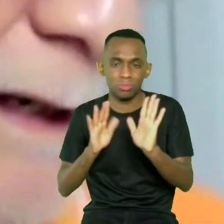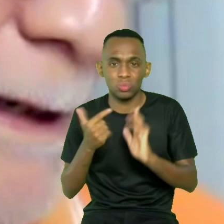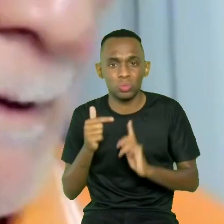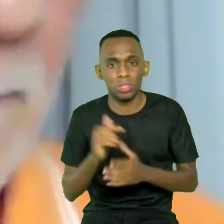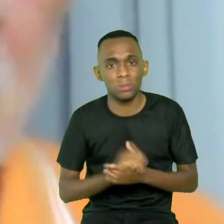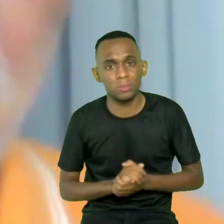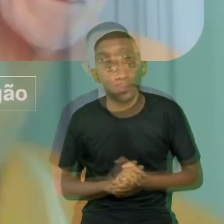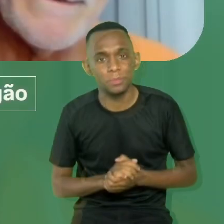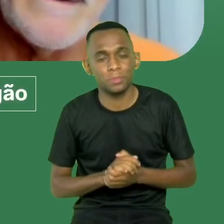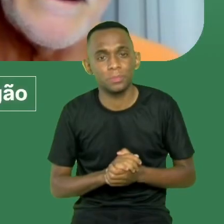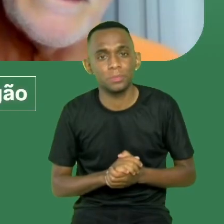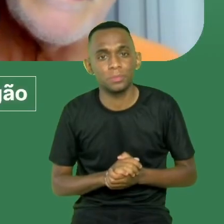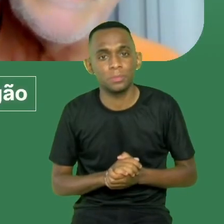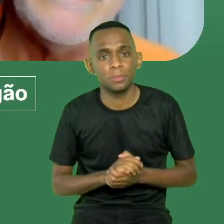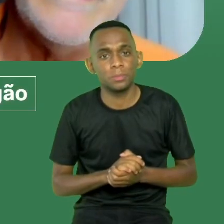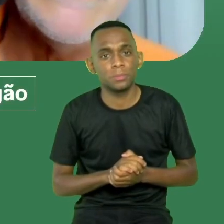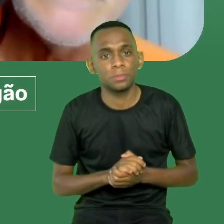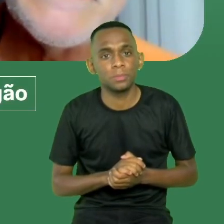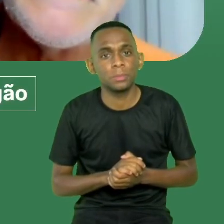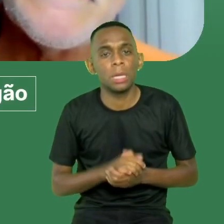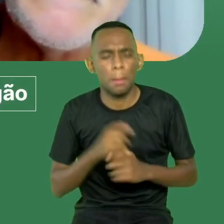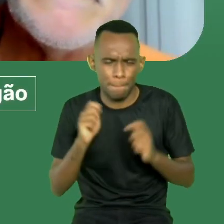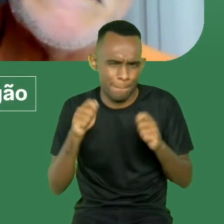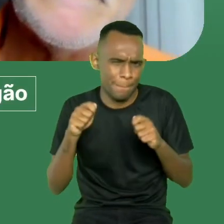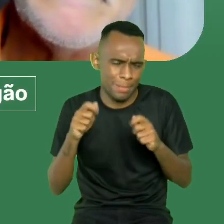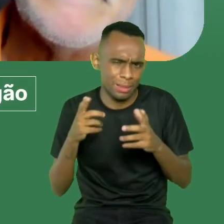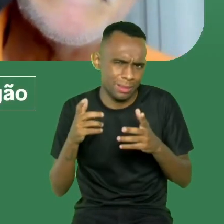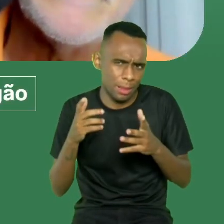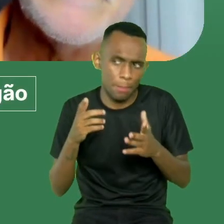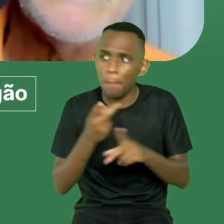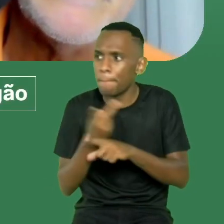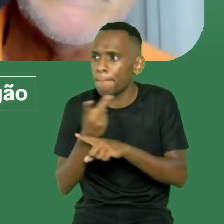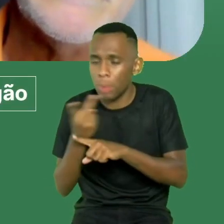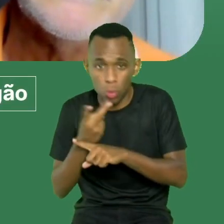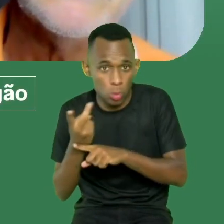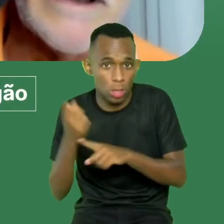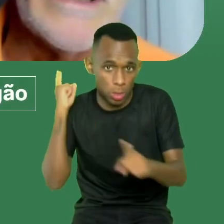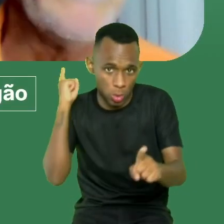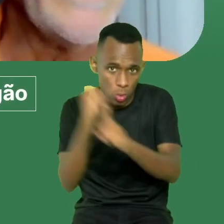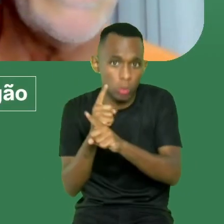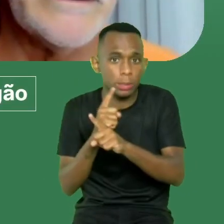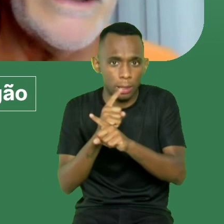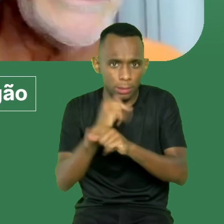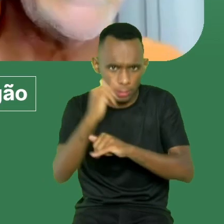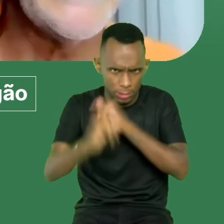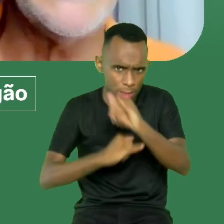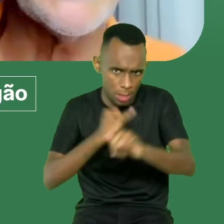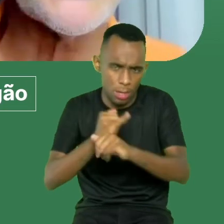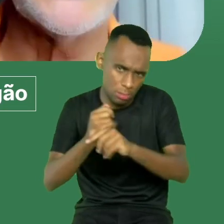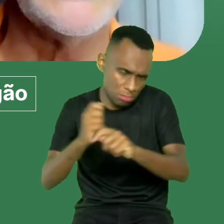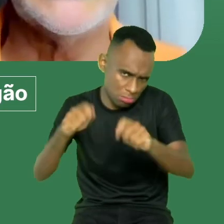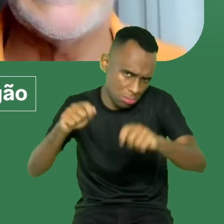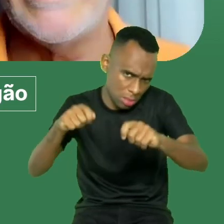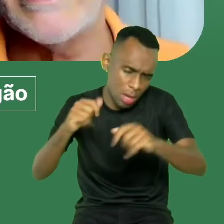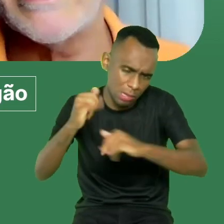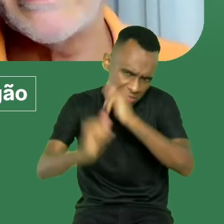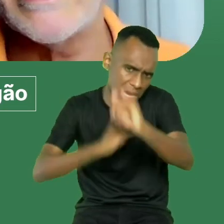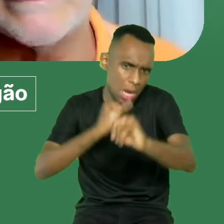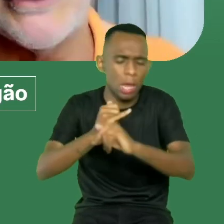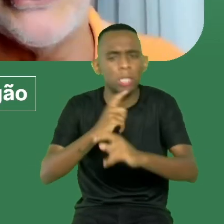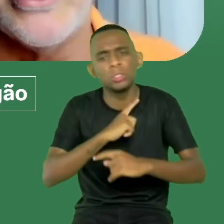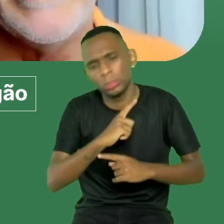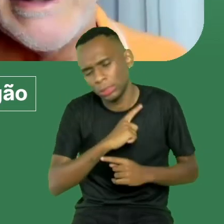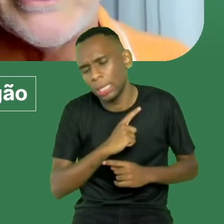mas encontra quem quiser Hein? procurar pelo... Mas dá para encontrar pela internet, quem Tá, quiser na procurar, né?